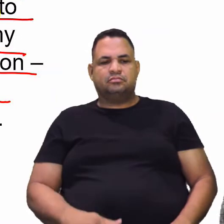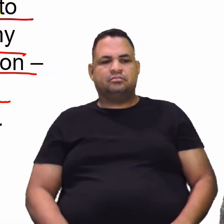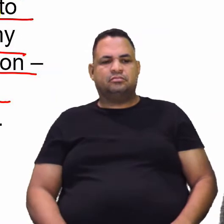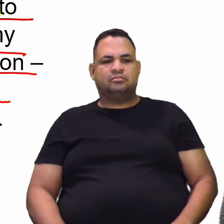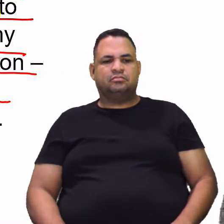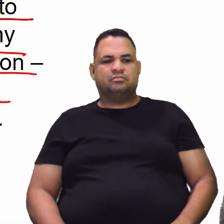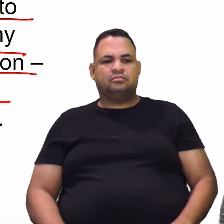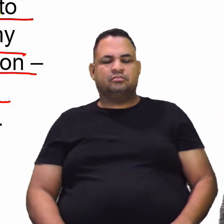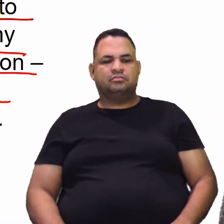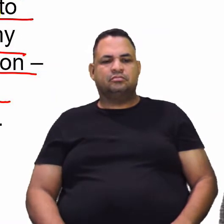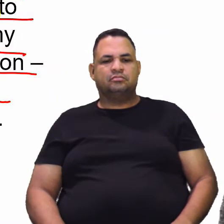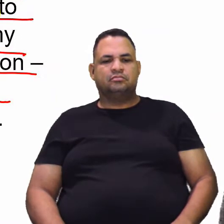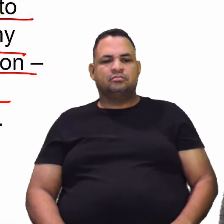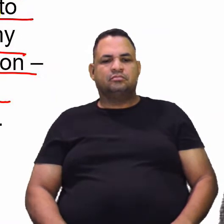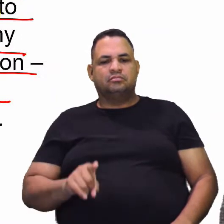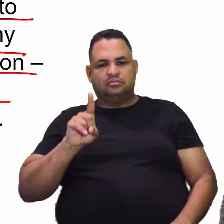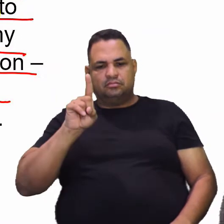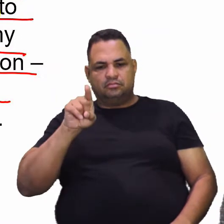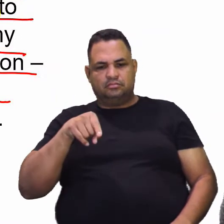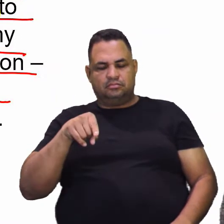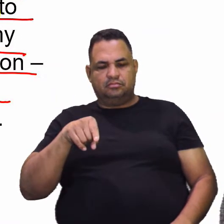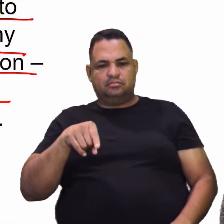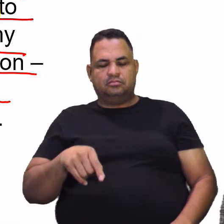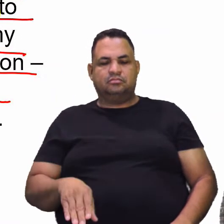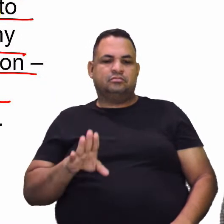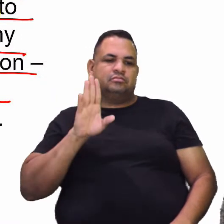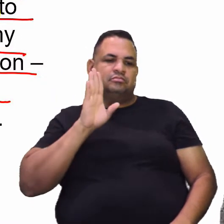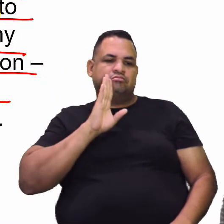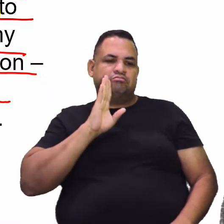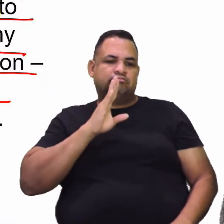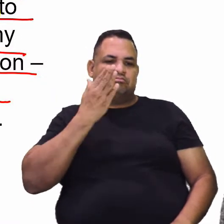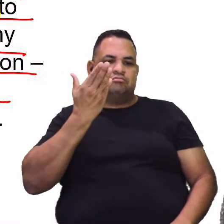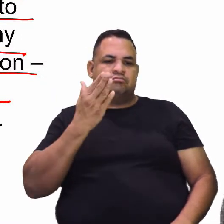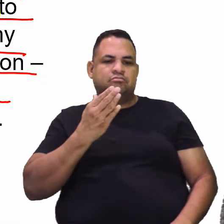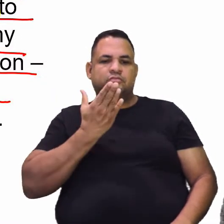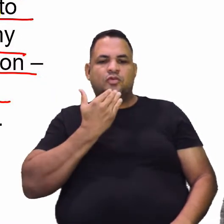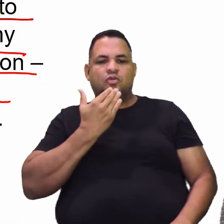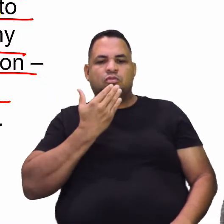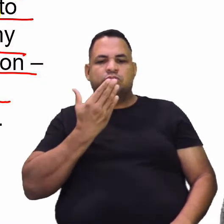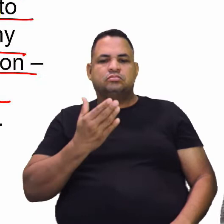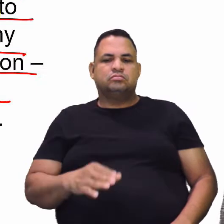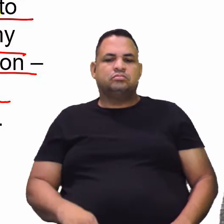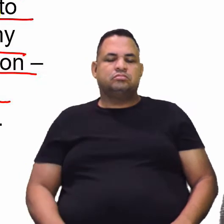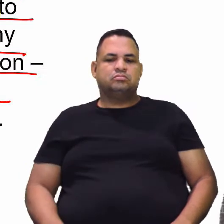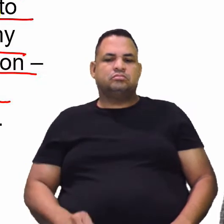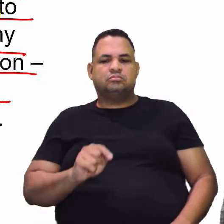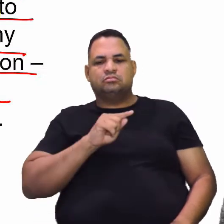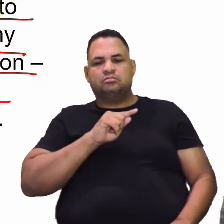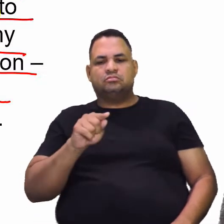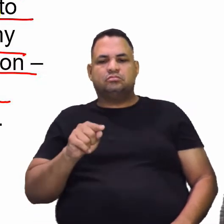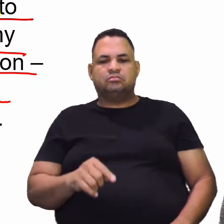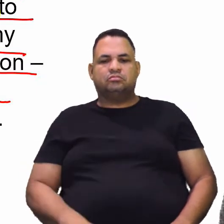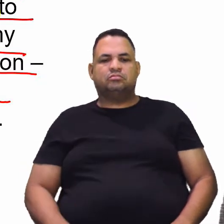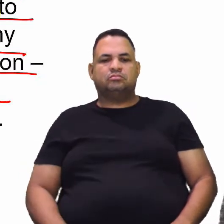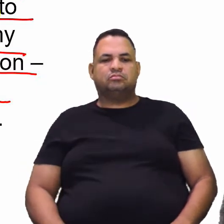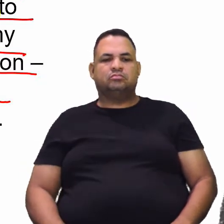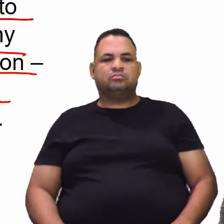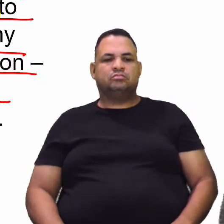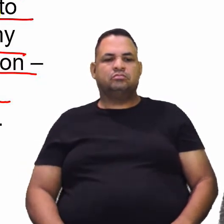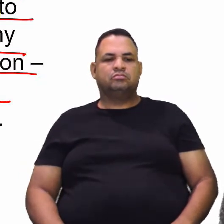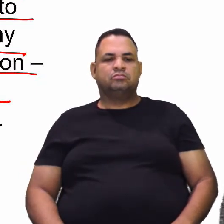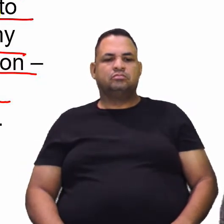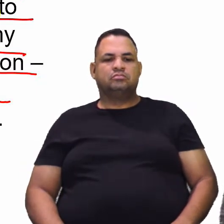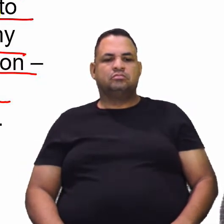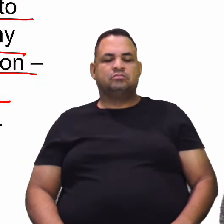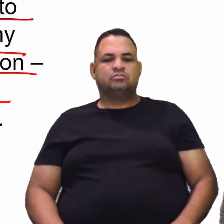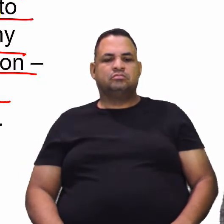is really nice, ou seja, é bem bacana comer algo. Aqui eu não vou marcar porque o to eat ele não